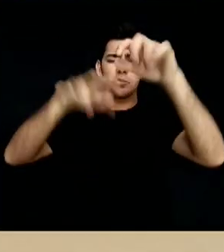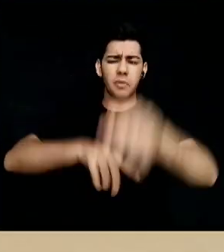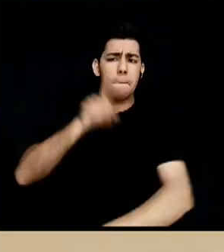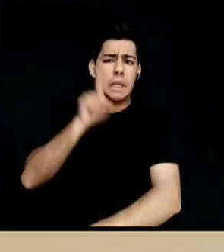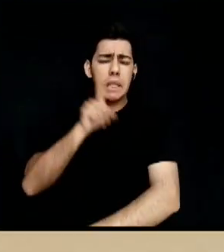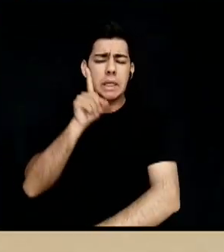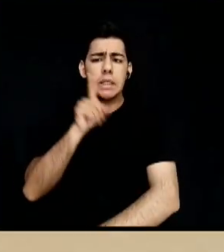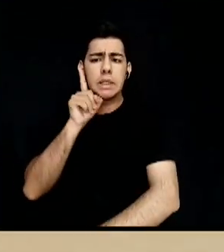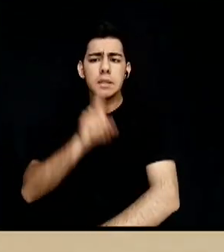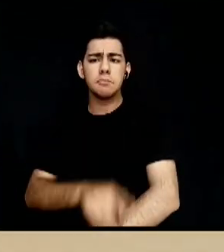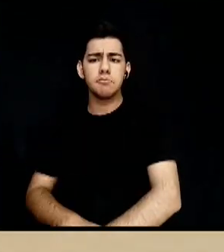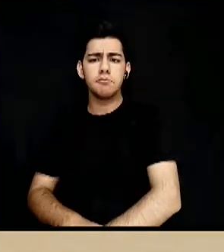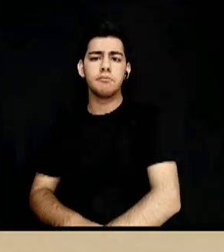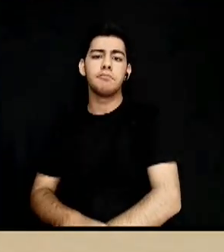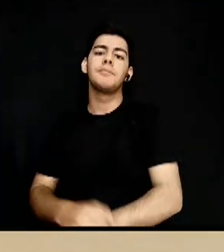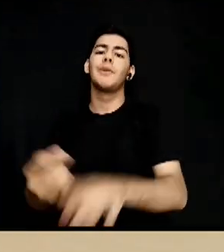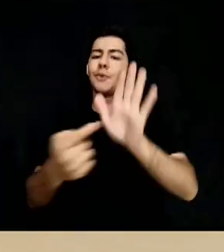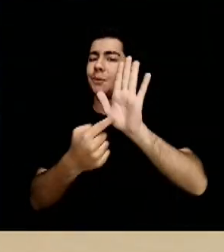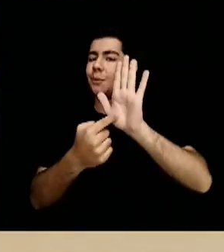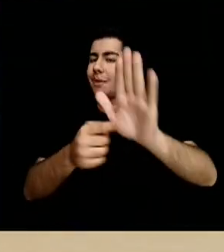daí que dá pra